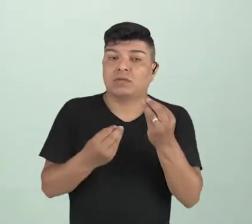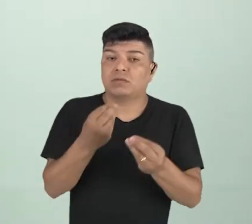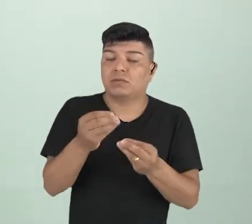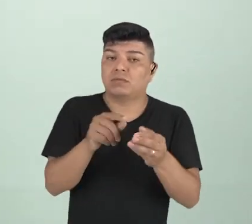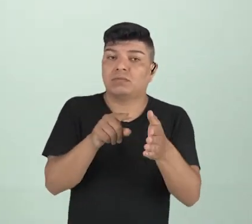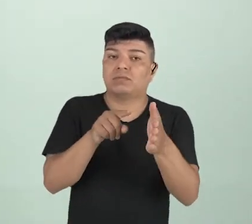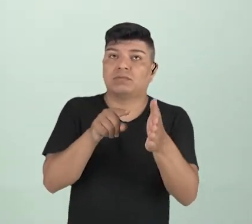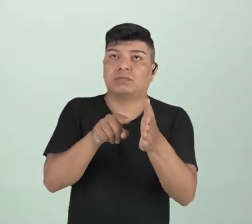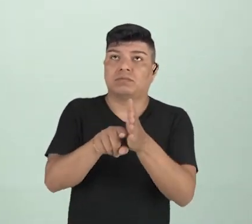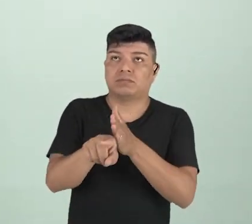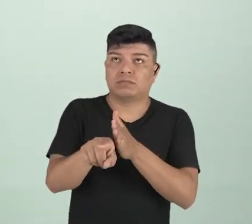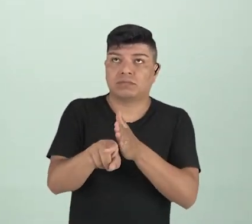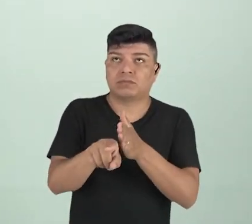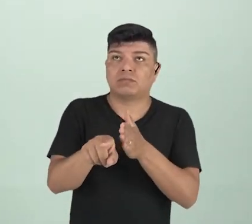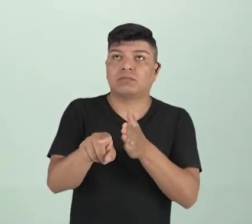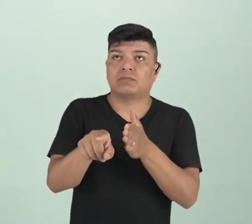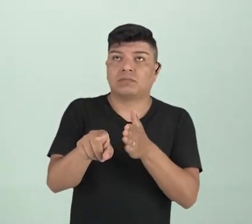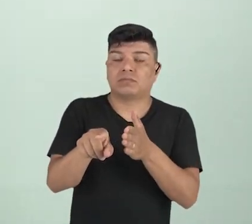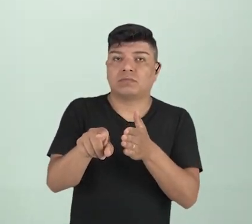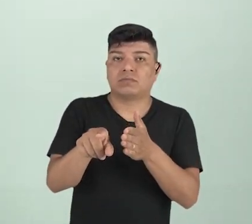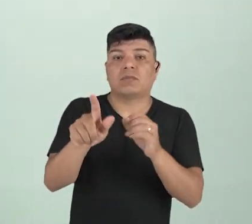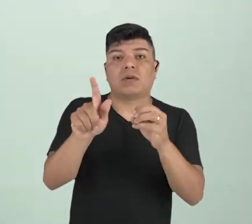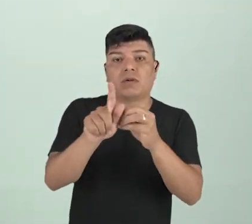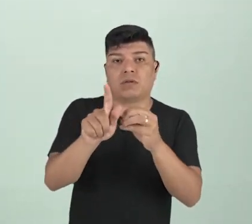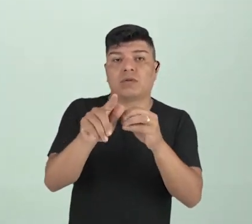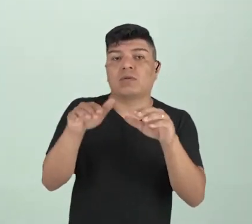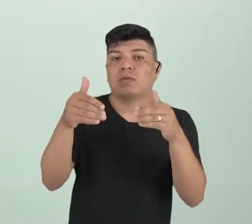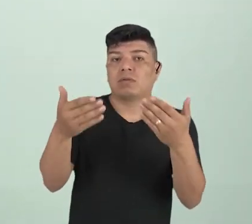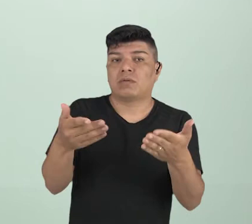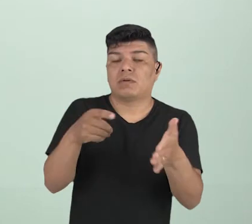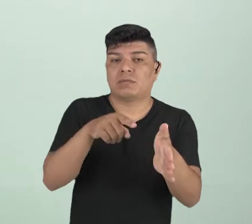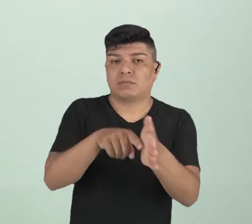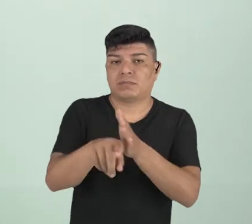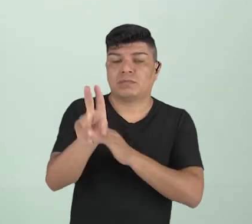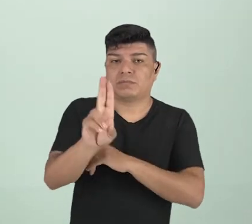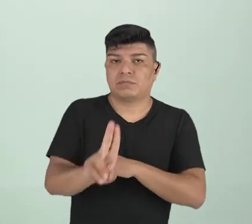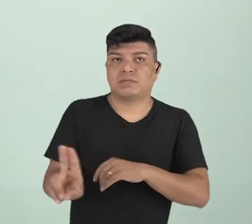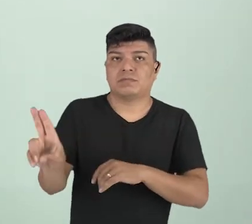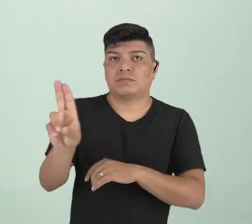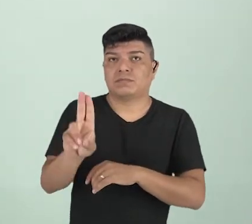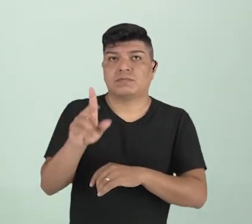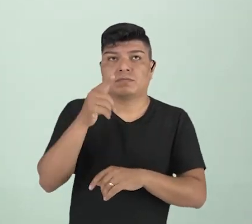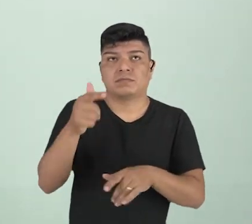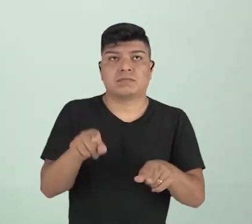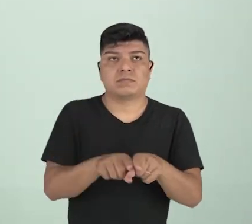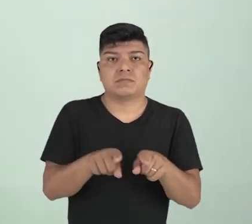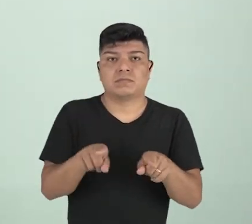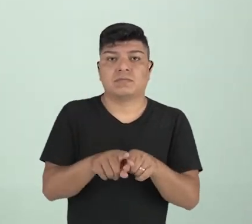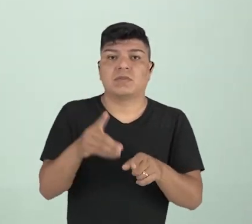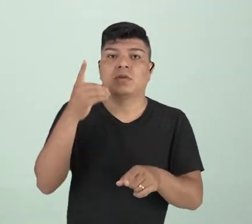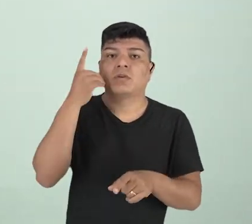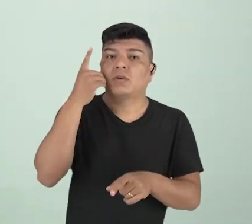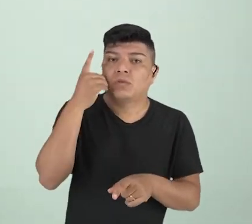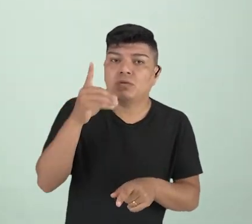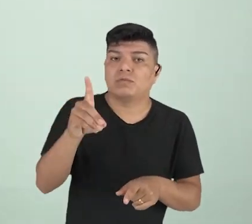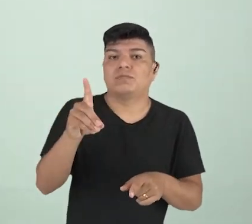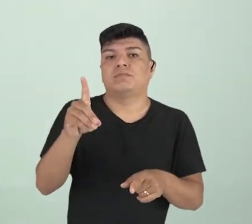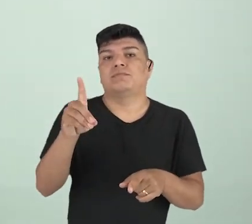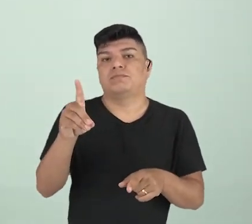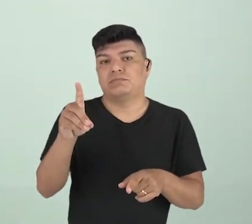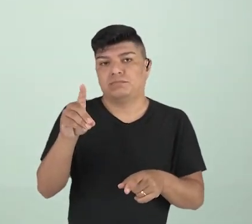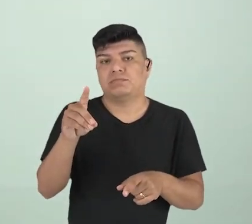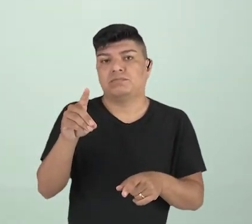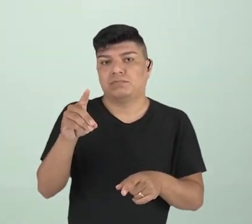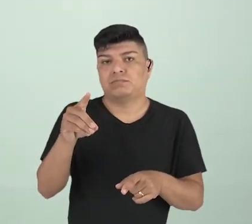perguntou ao Google. Qual a pergunta que você utilizou aí? Outra coisa, a data da publicação. Você